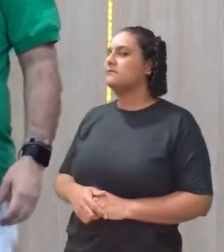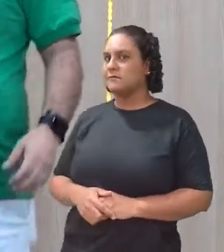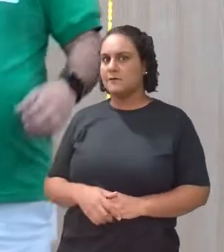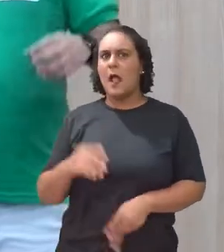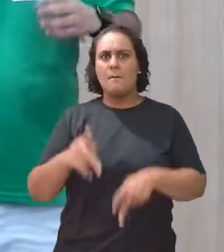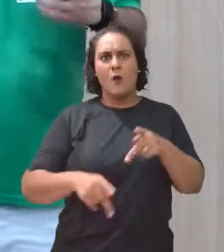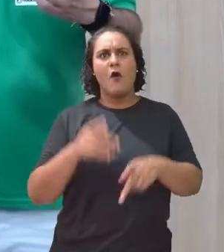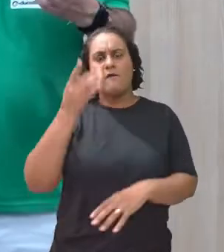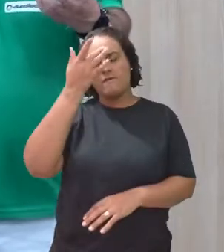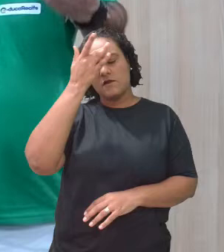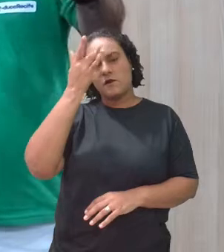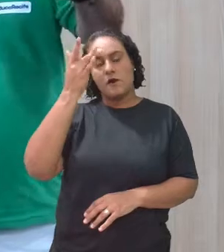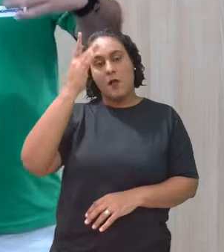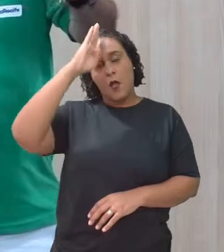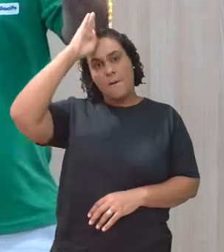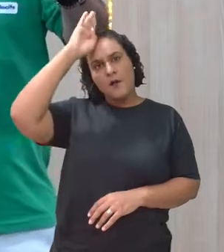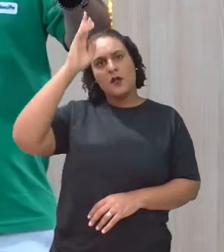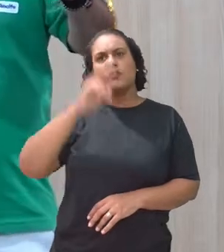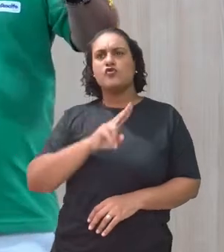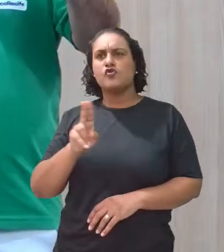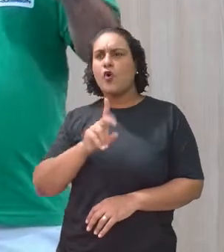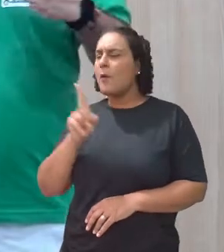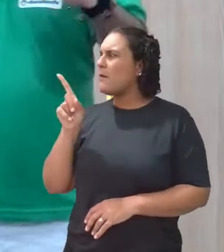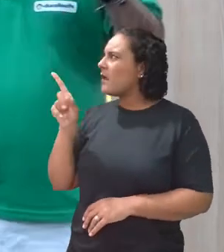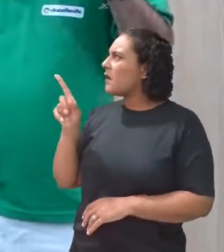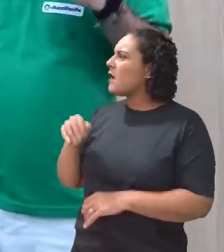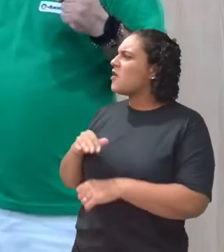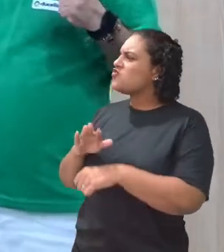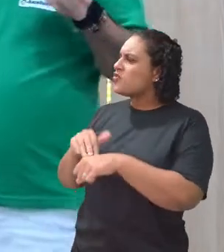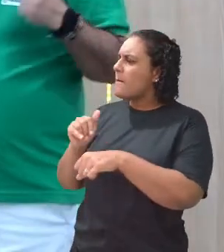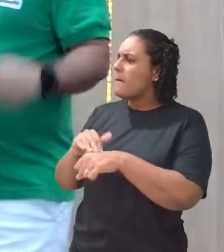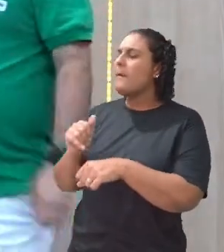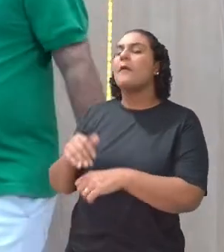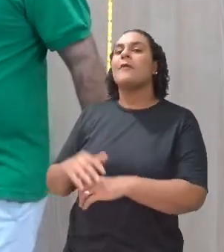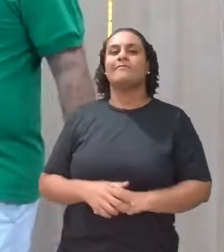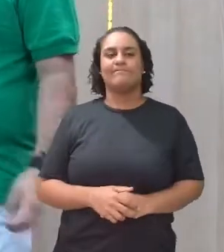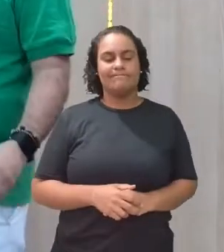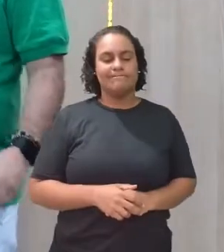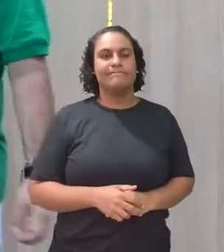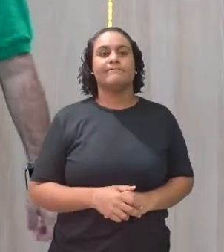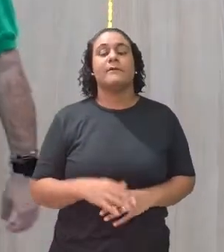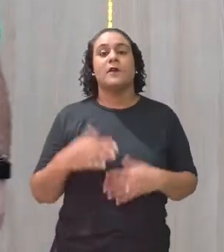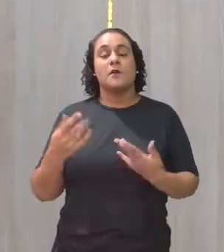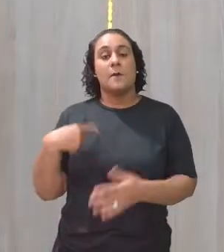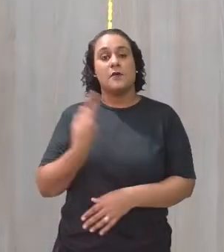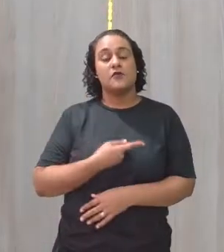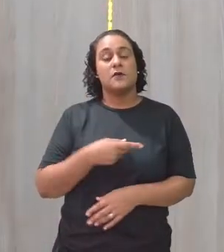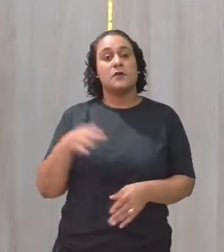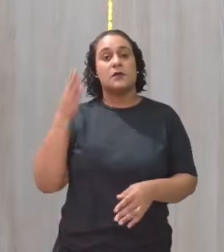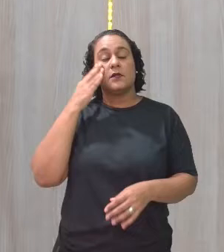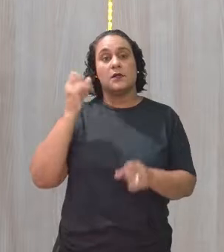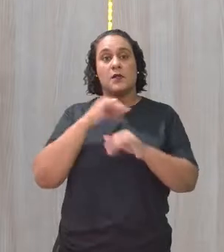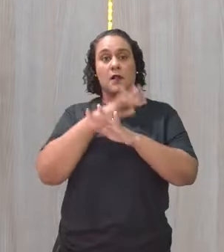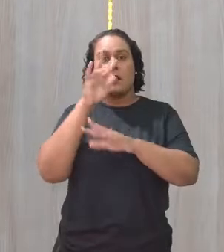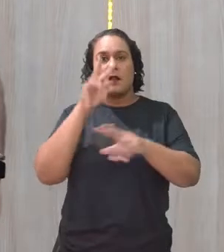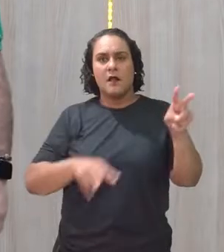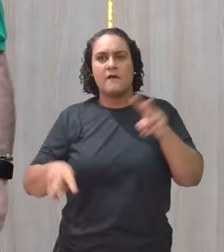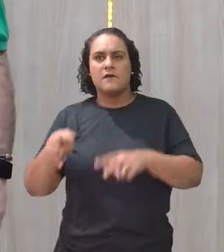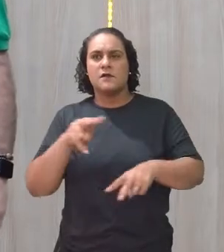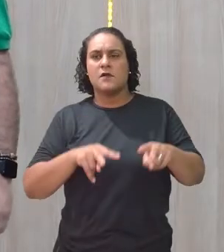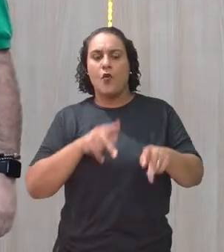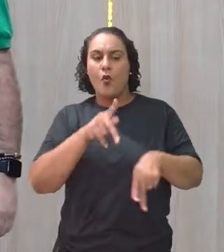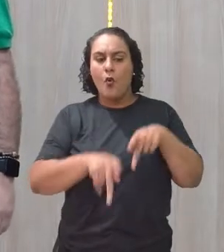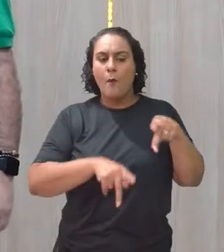né? Então, a gente fez toda essa dinâmica para a gente entender que a visão que os romanos tinham dos